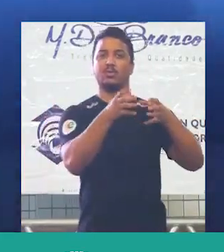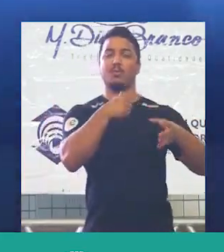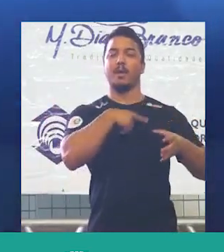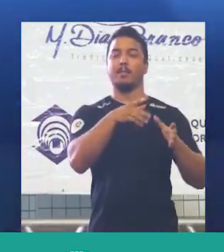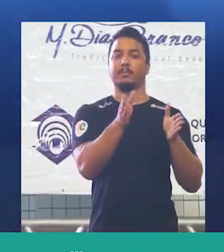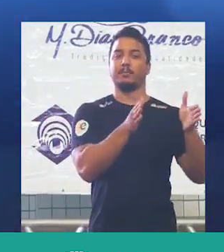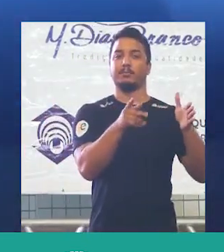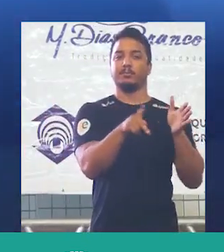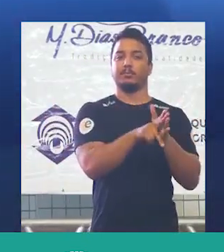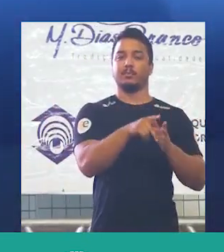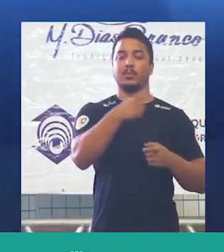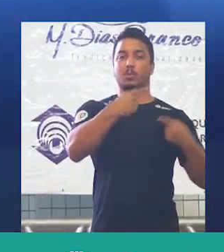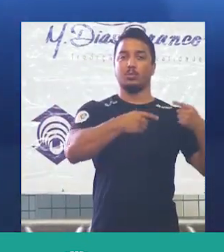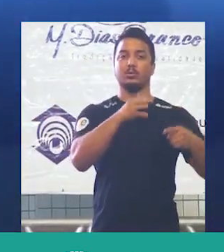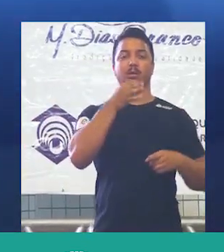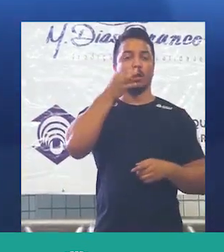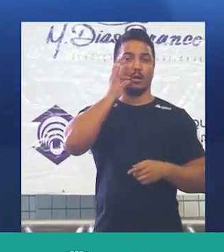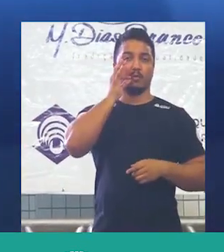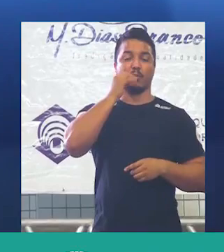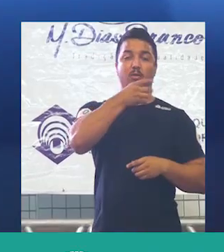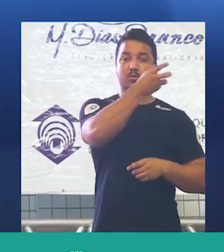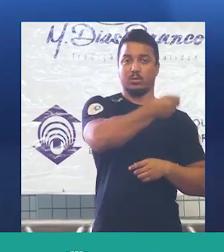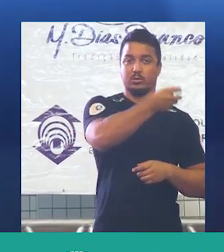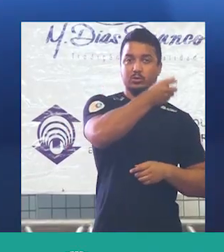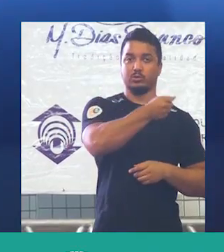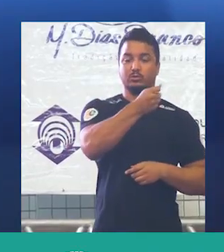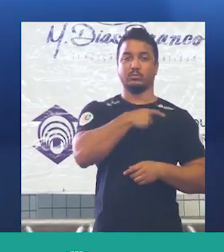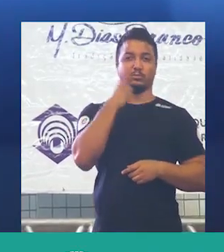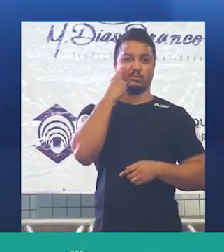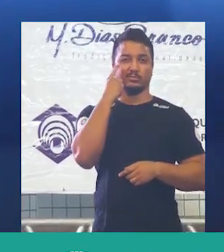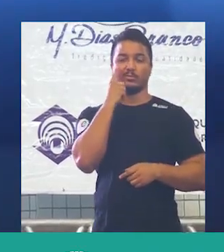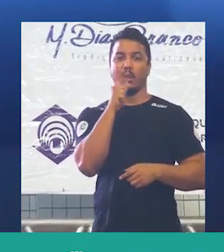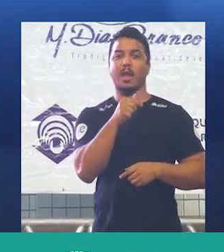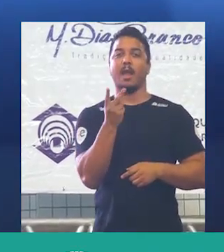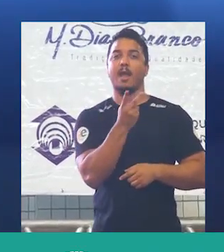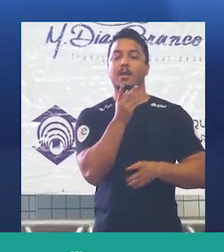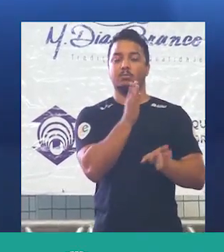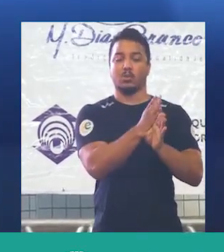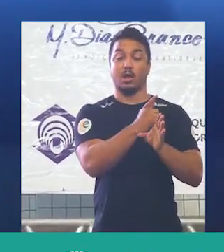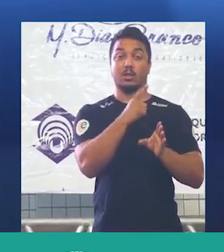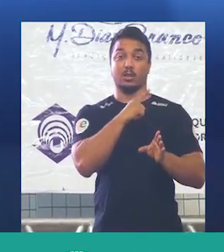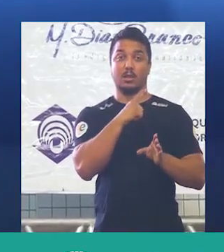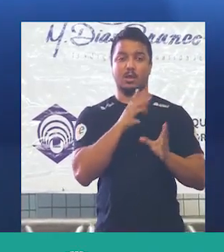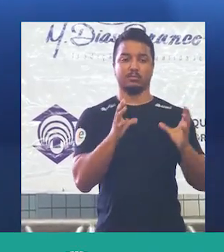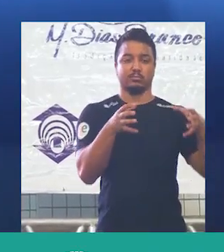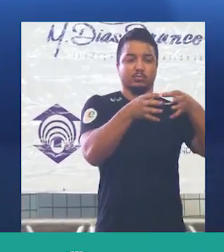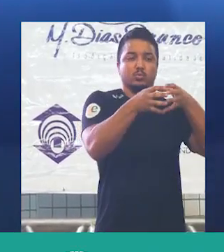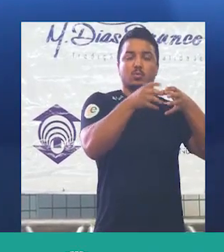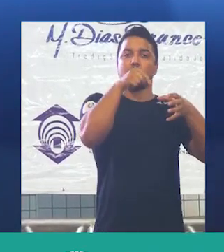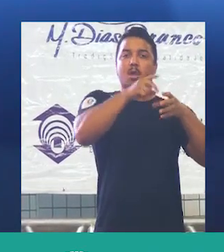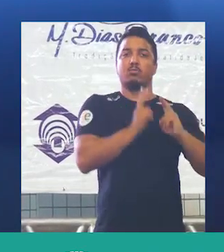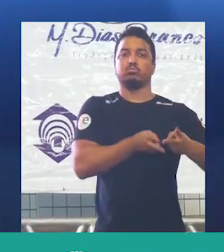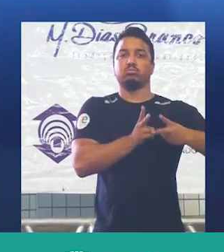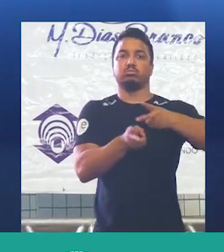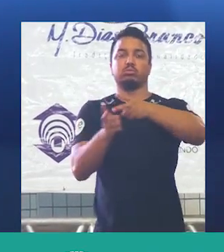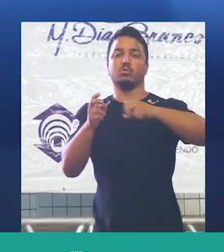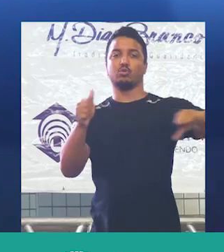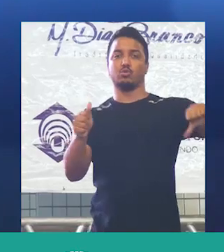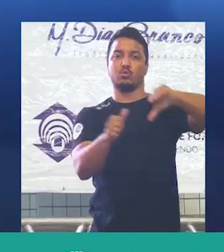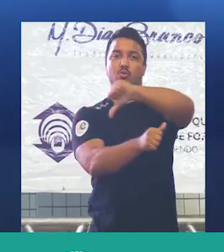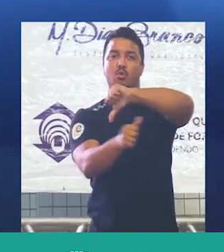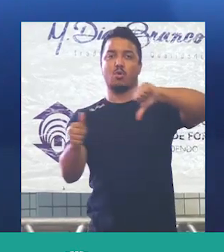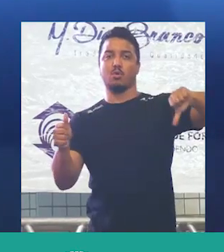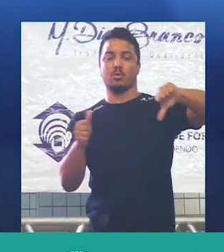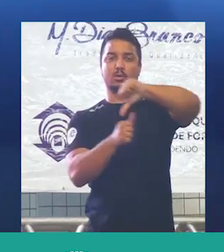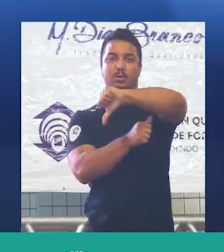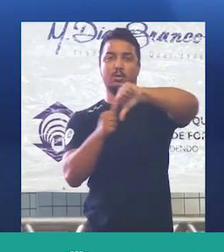chamado de política do café com leite. As oligarquias se perpetuavam no poder